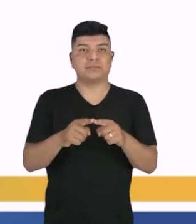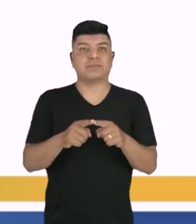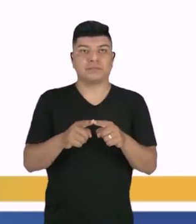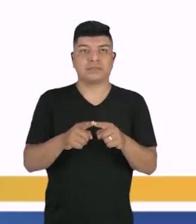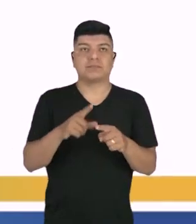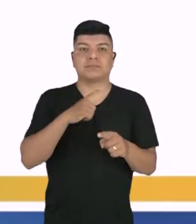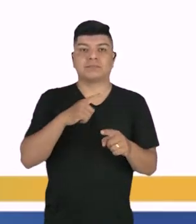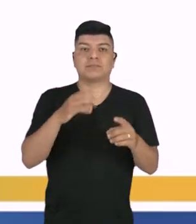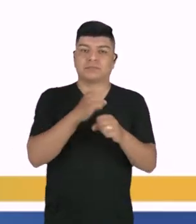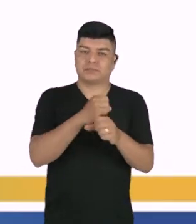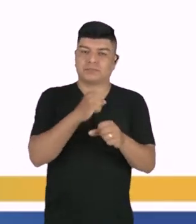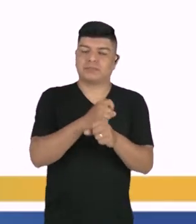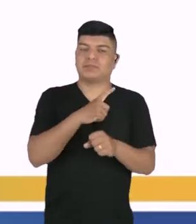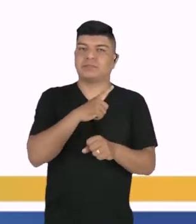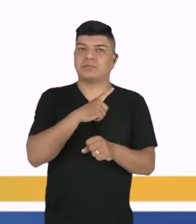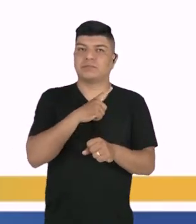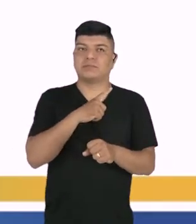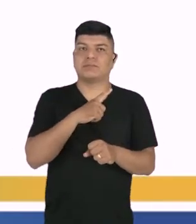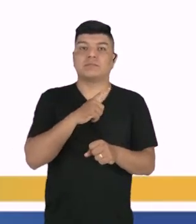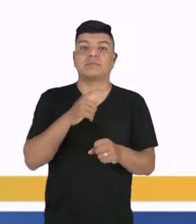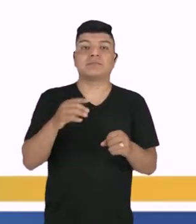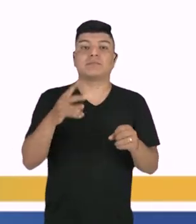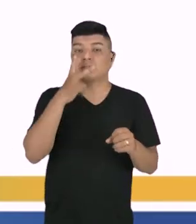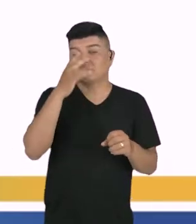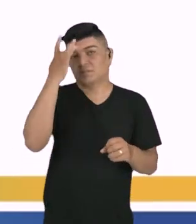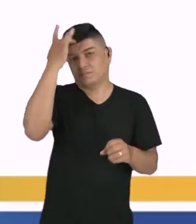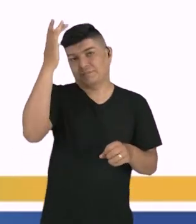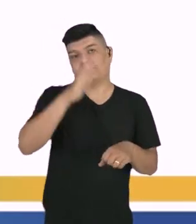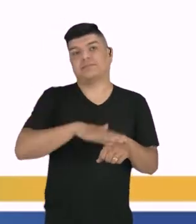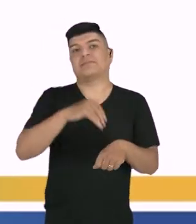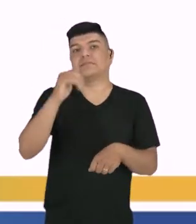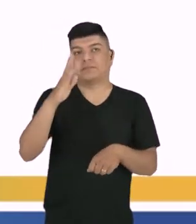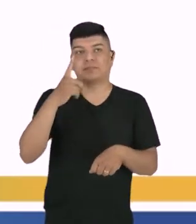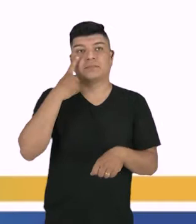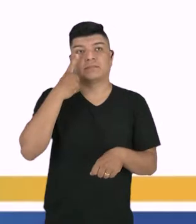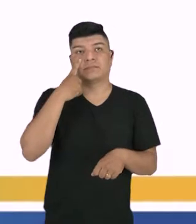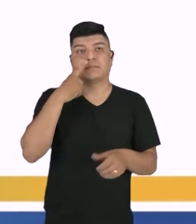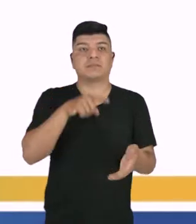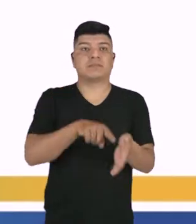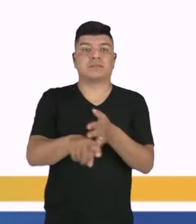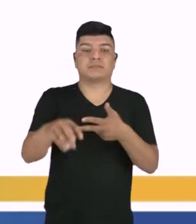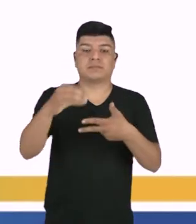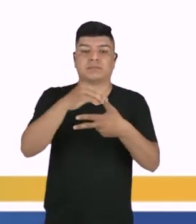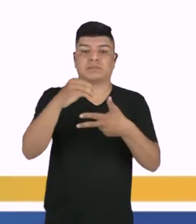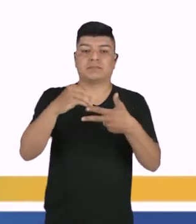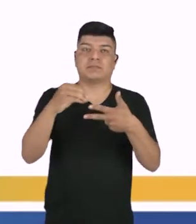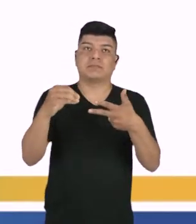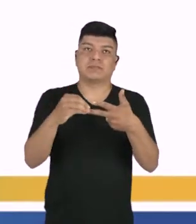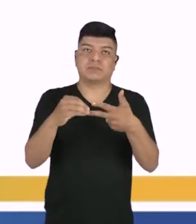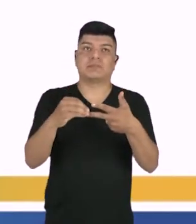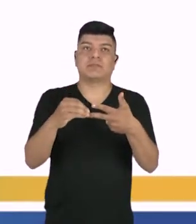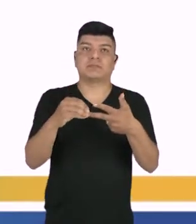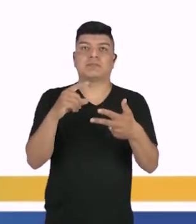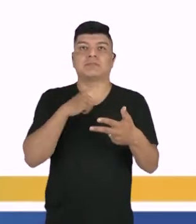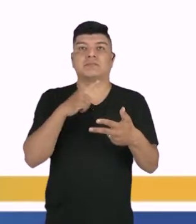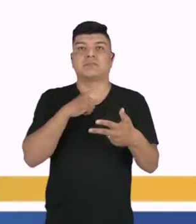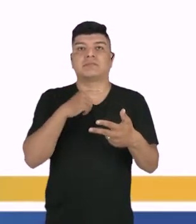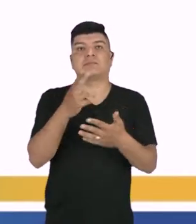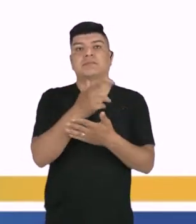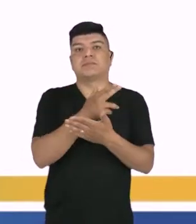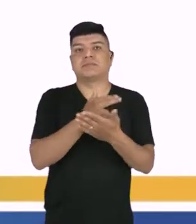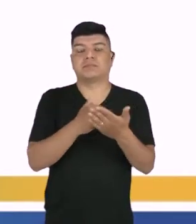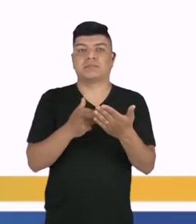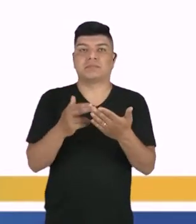relações trigonométricas, elas caminham mais fáceis, né? Veja aí uma questão do Enem, em que temos um desenho,